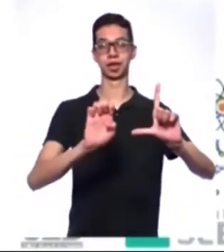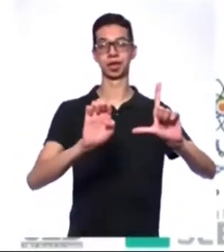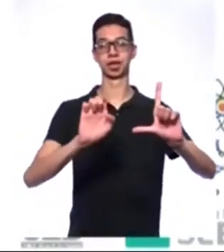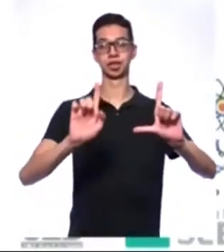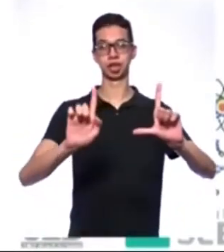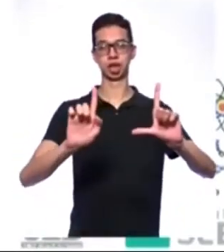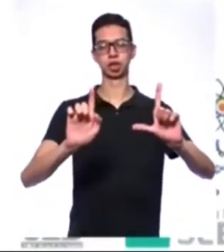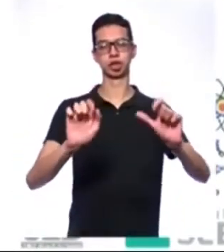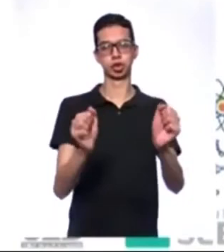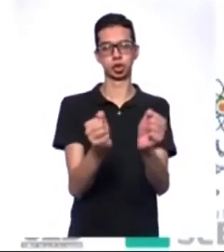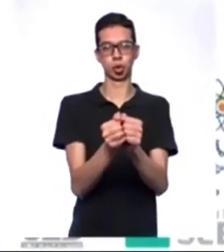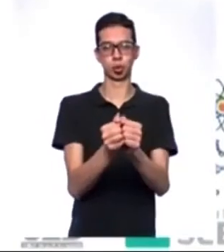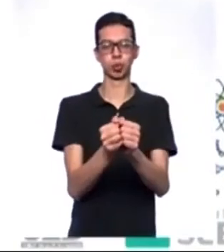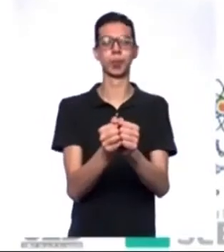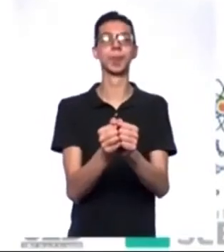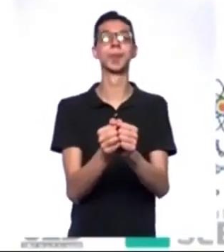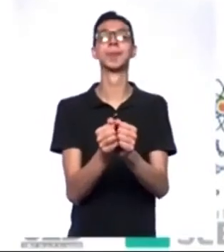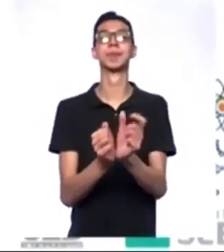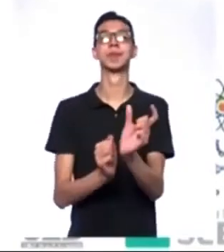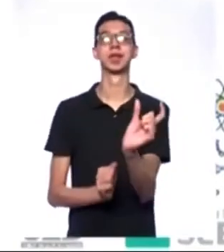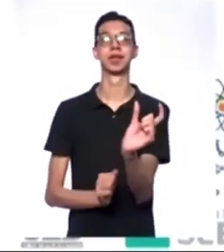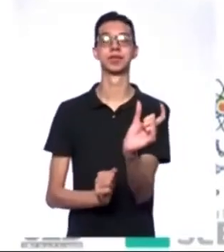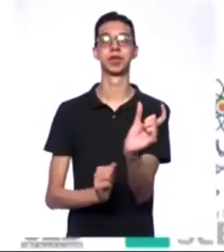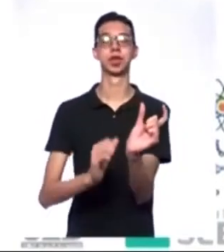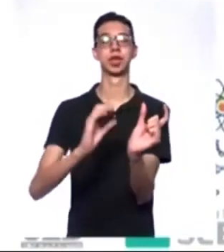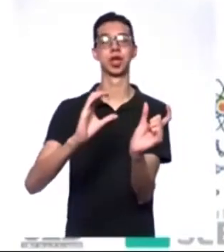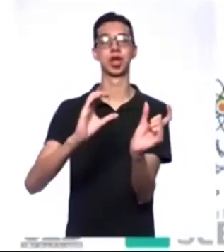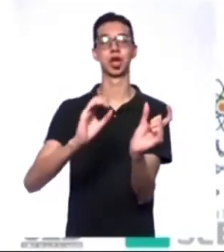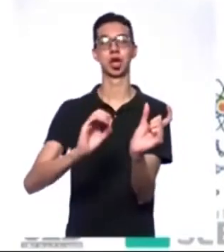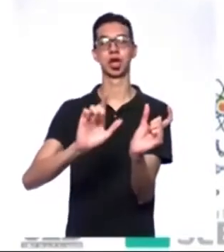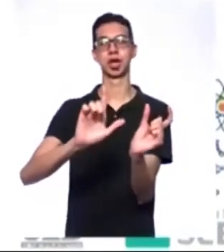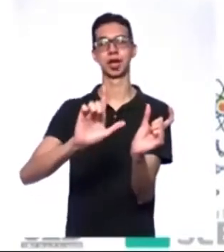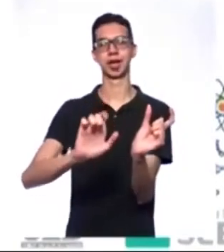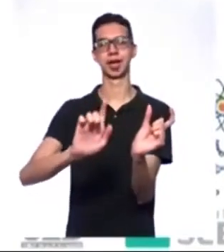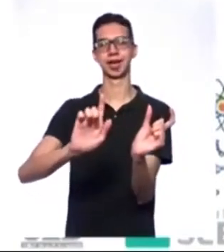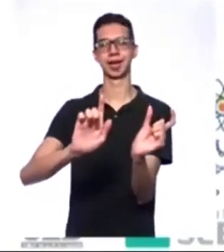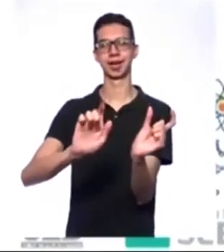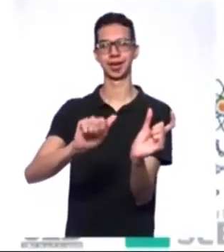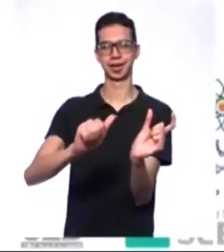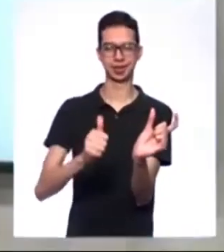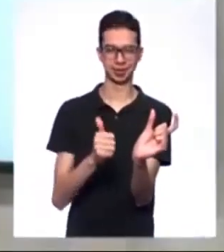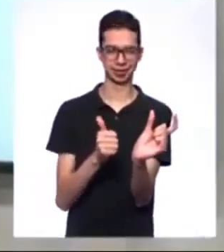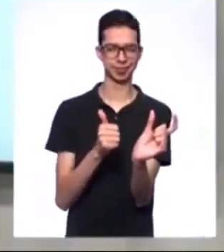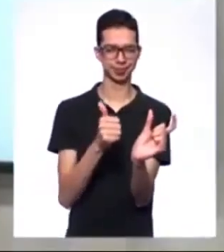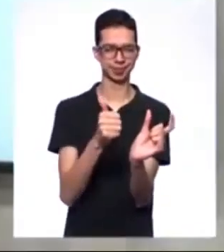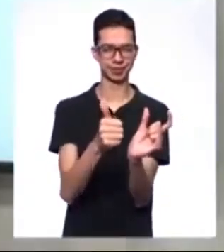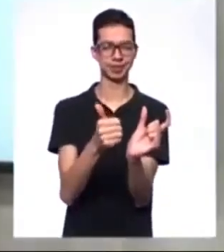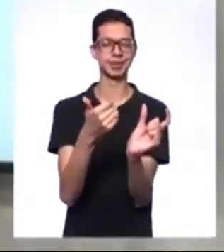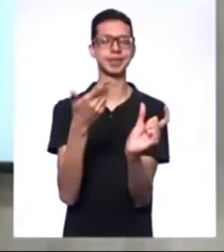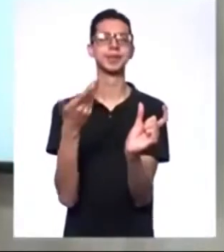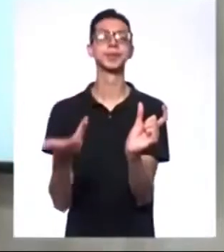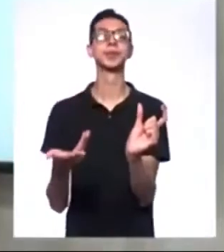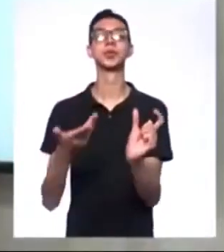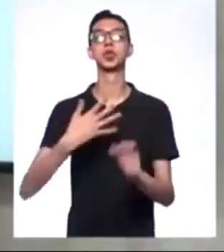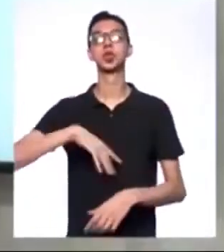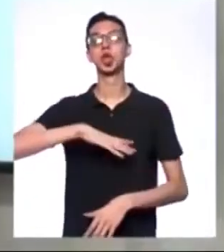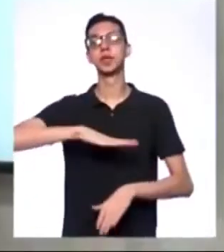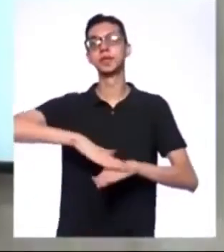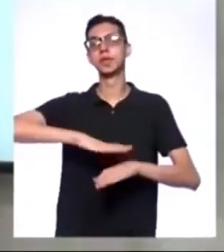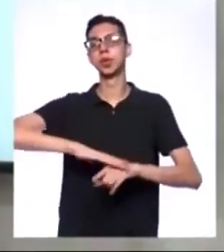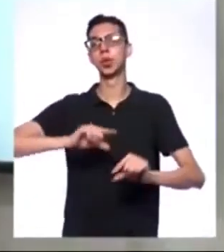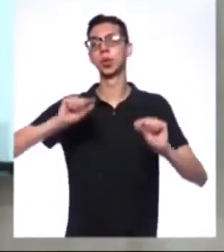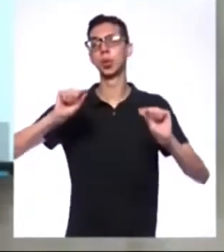da palavra colega beleza olha só a gente fez o que